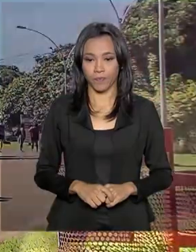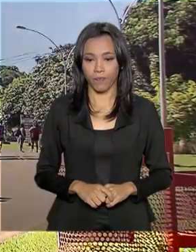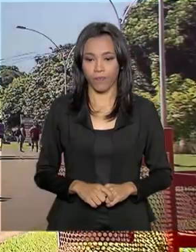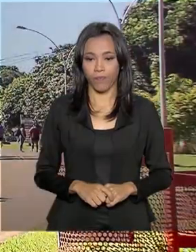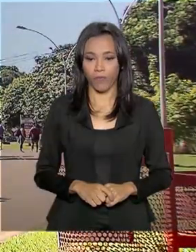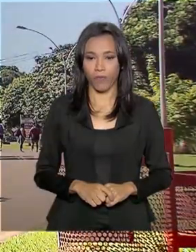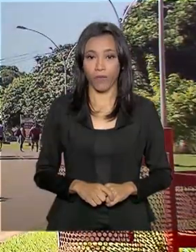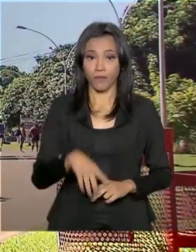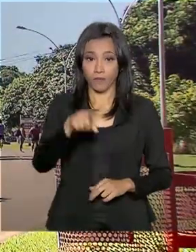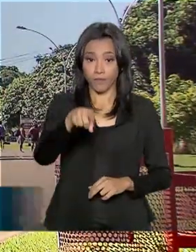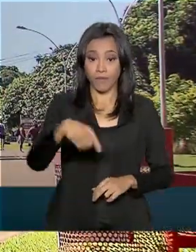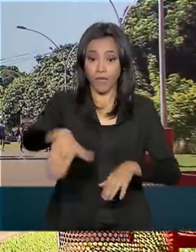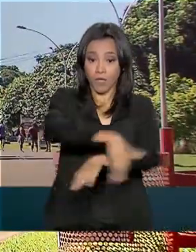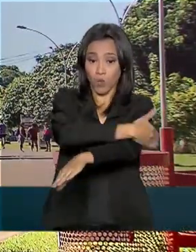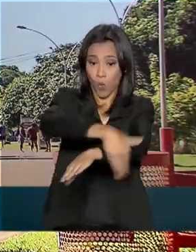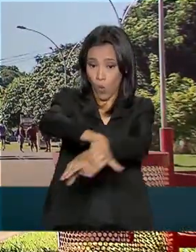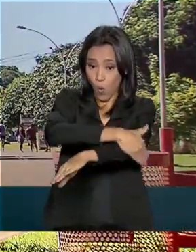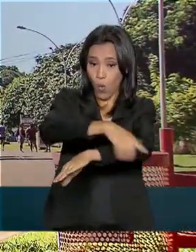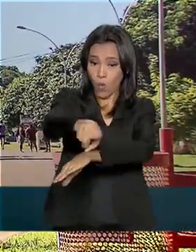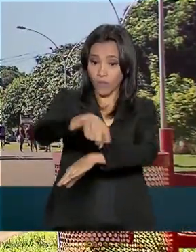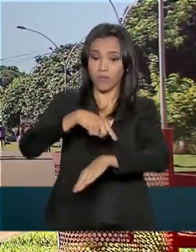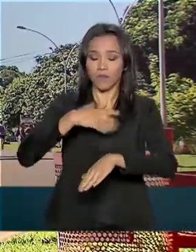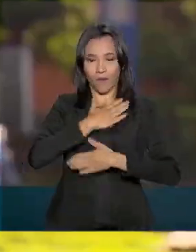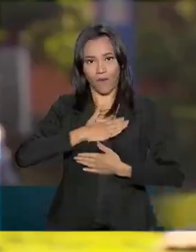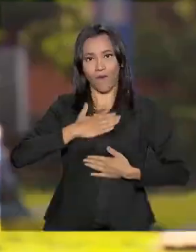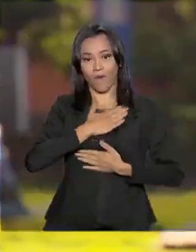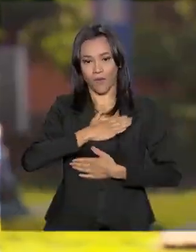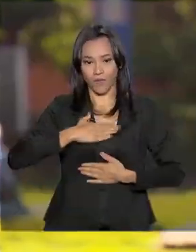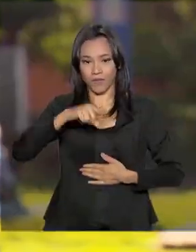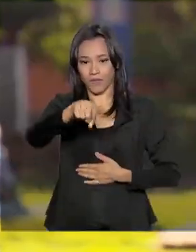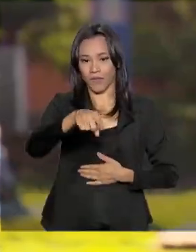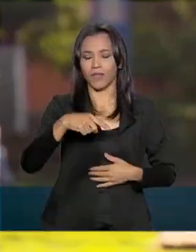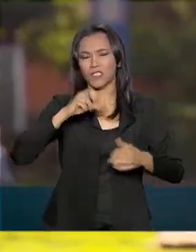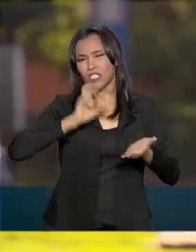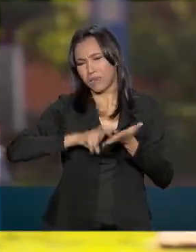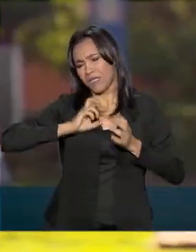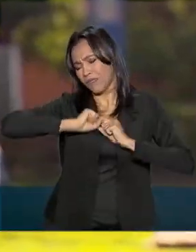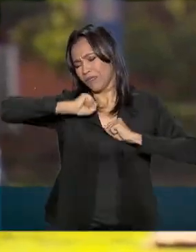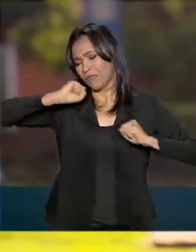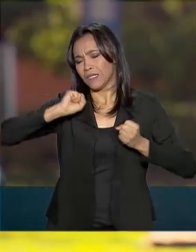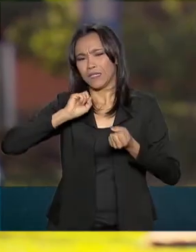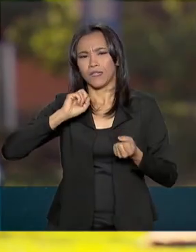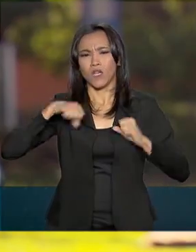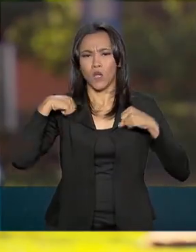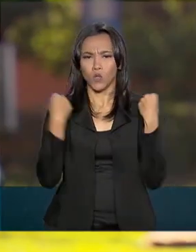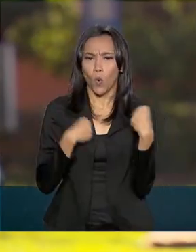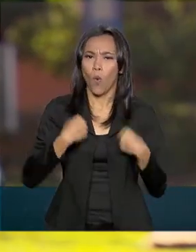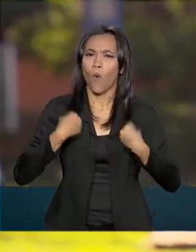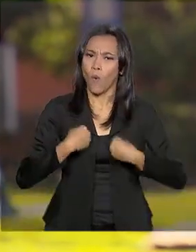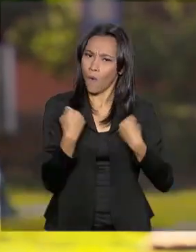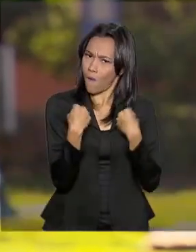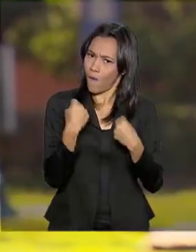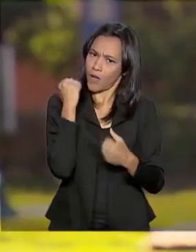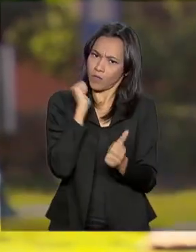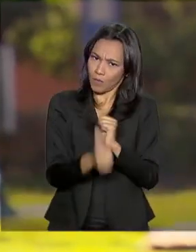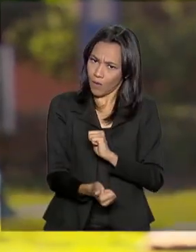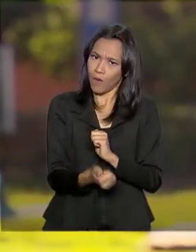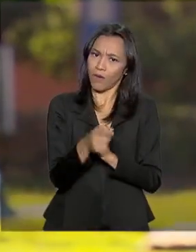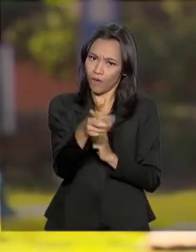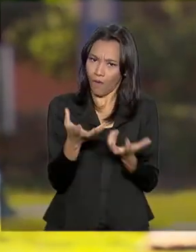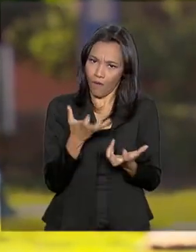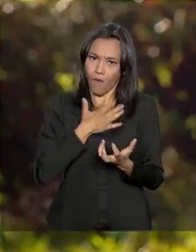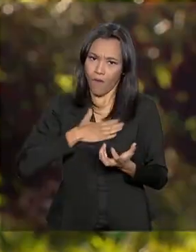nas ruas a gente encontra quem gosta pra quem gosta de acordar cedo quem pratica atividade física né acho que o tempo